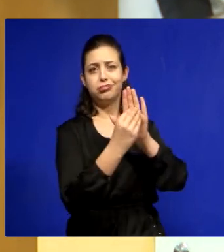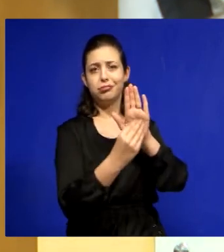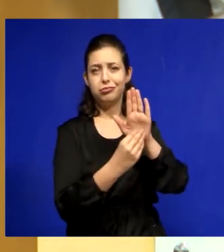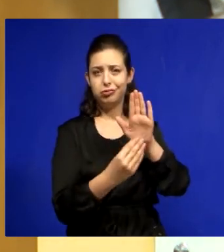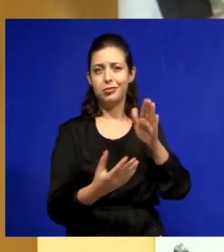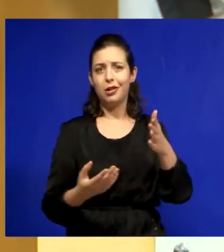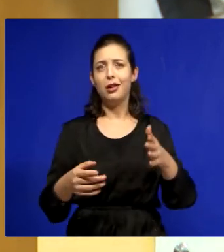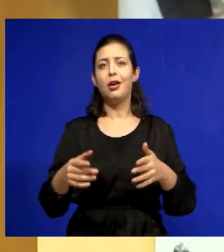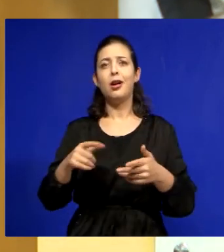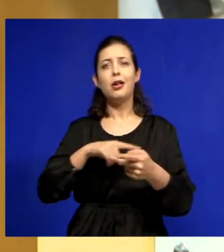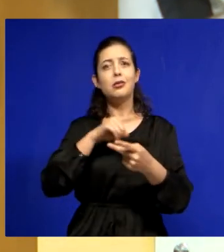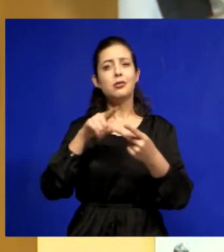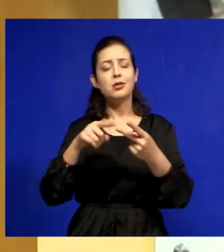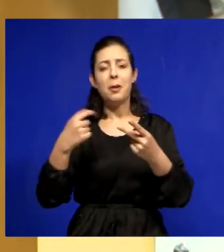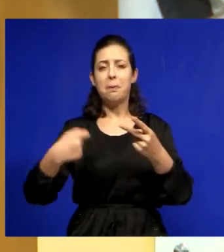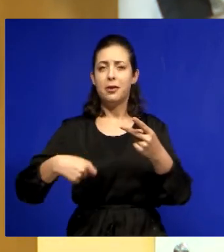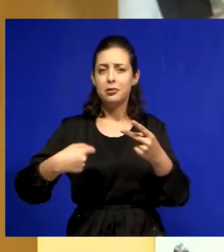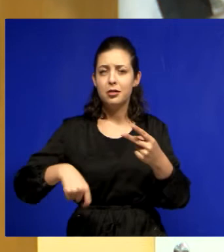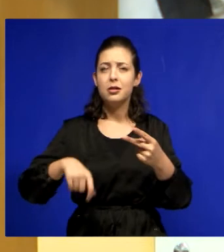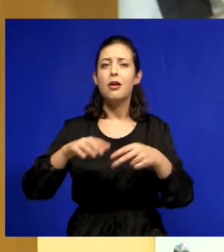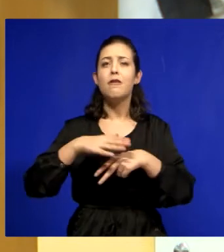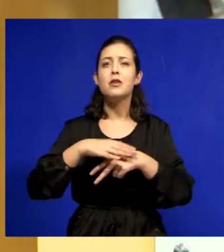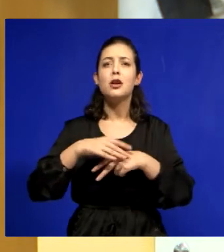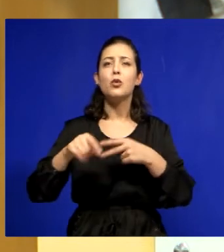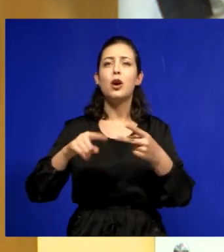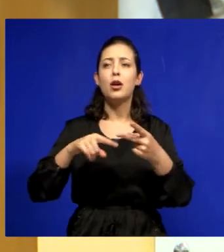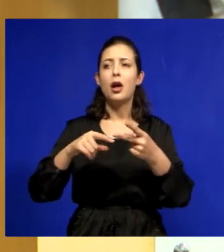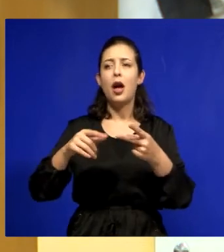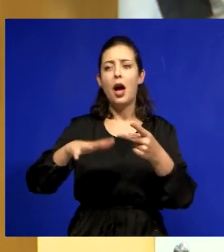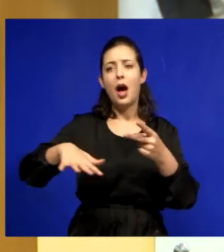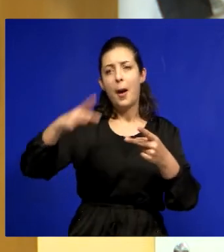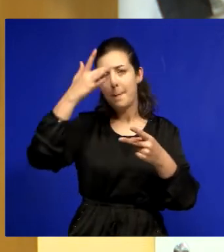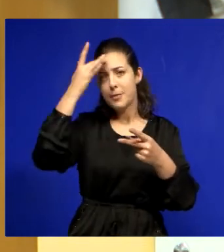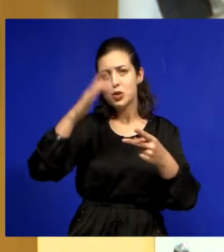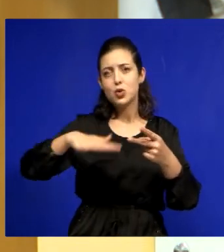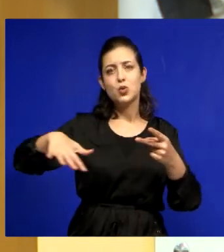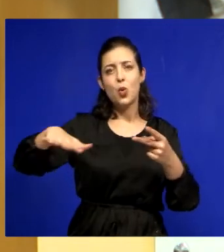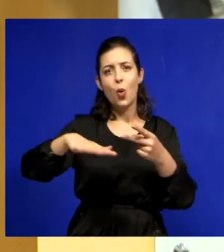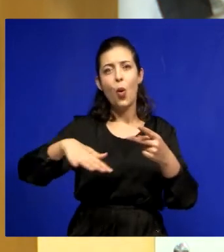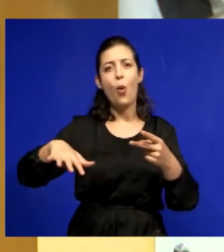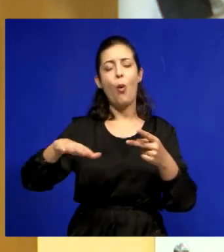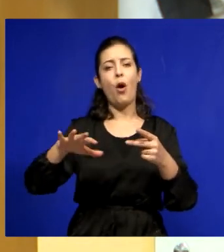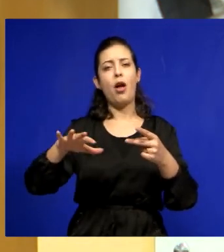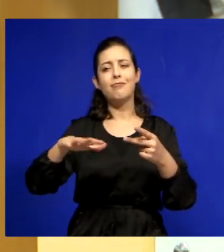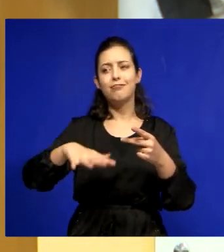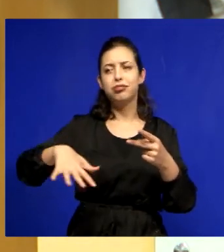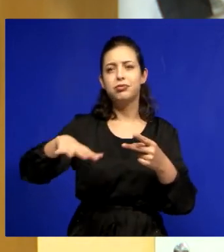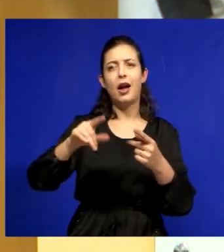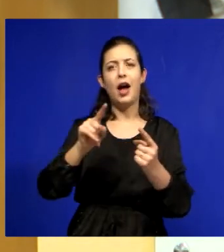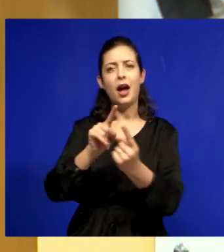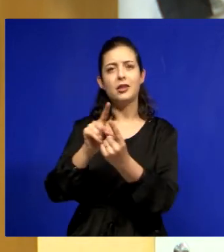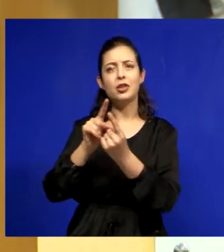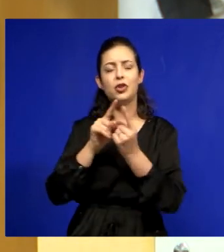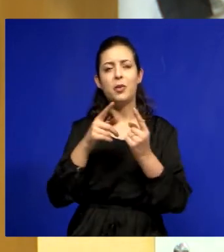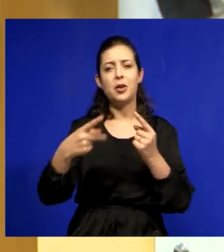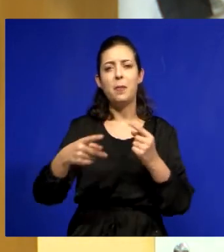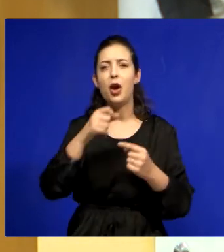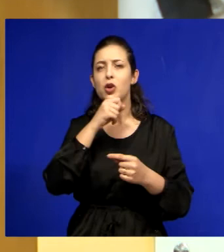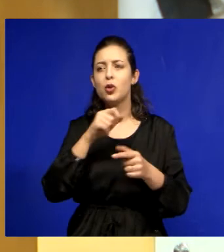outro porque a gente precisa fazer com que esse essa dimensão essa rede de atendimento do idoso